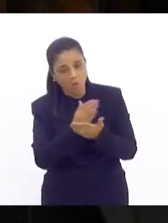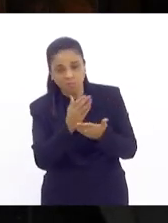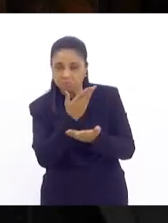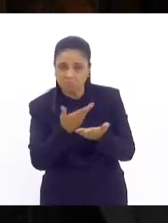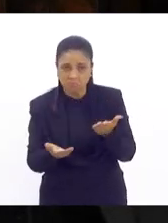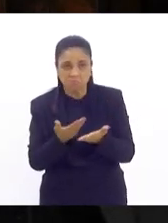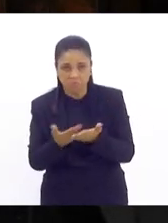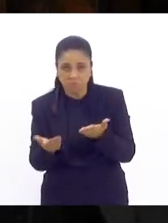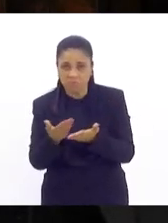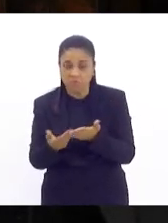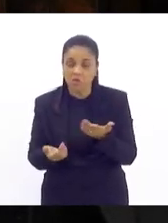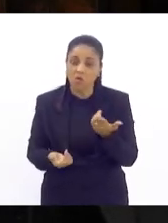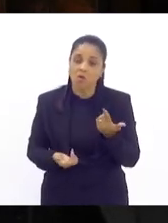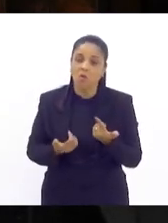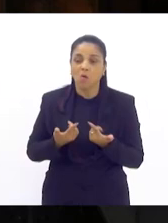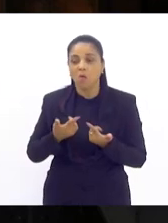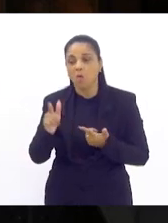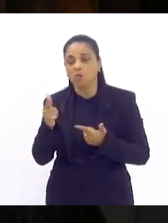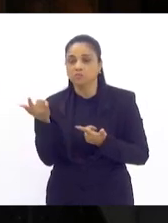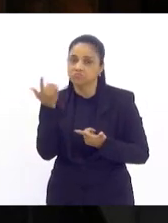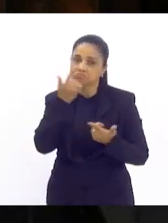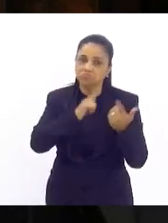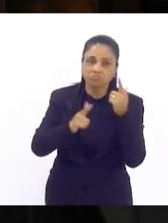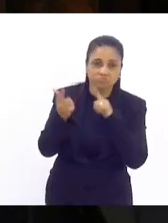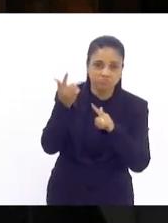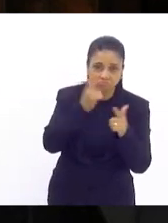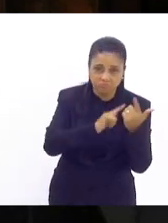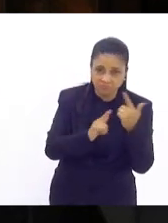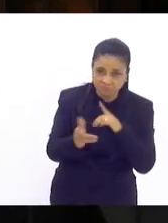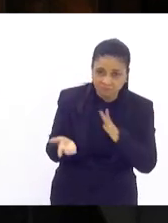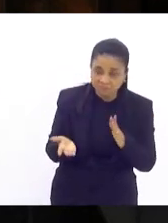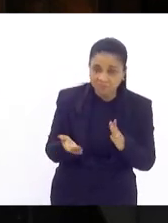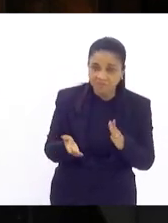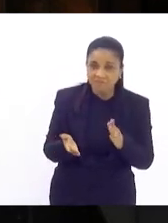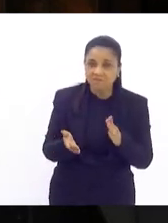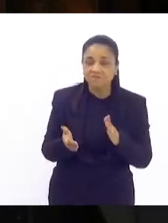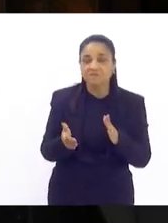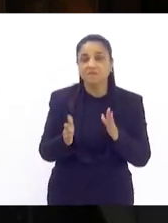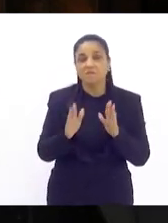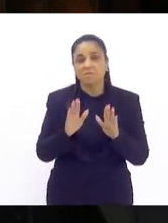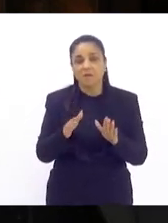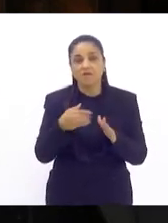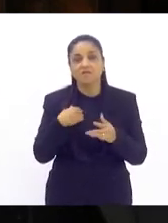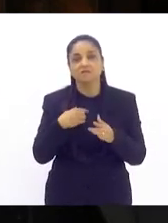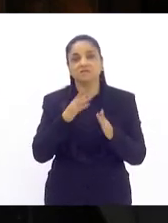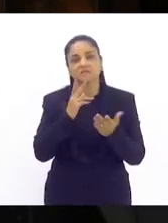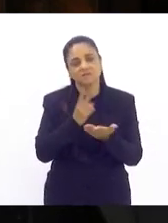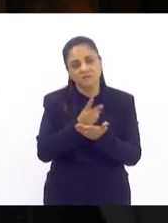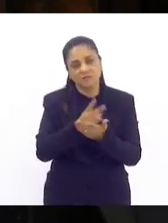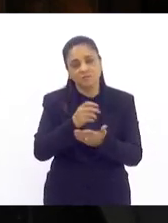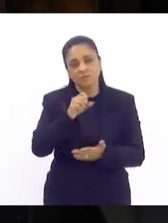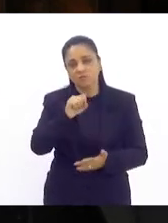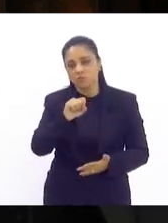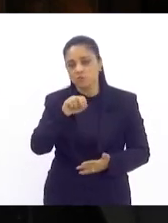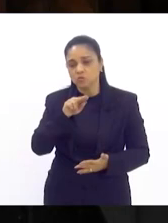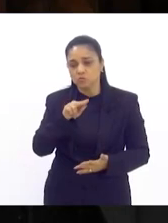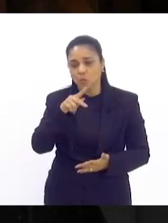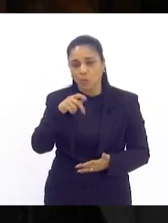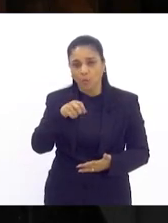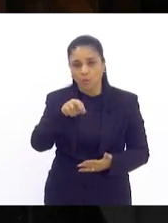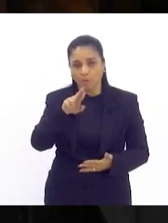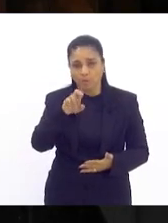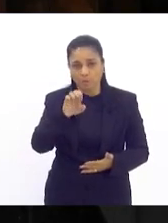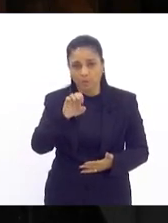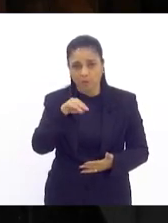e outras a gente vence mas sempre que o Supremo outras decide